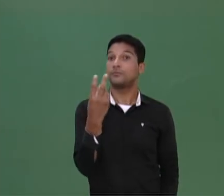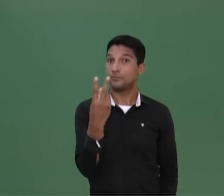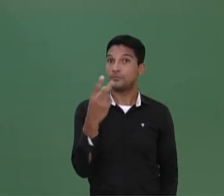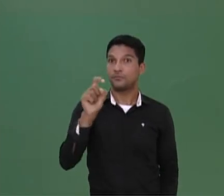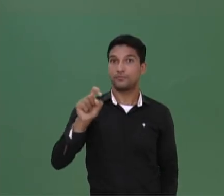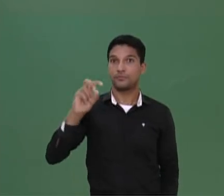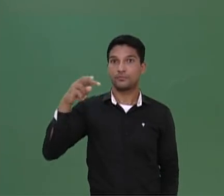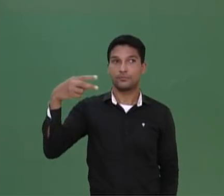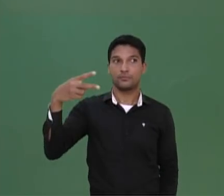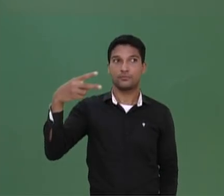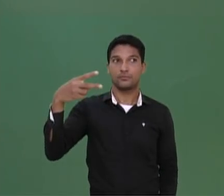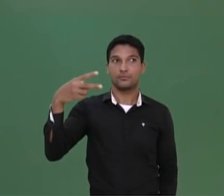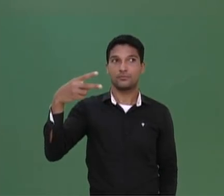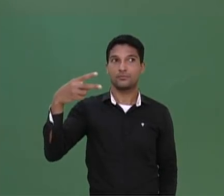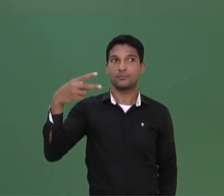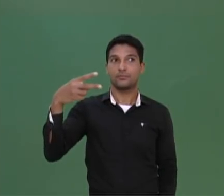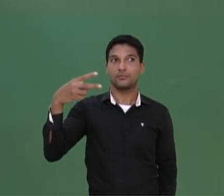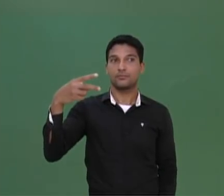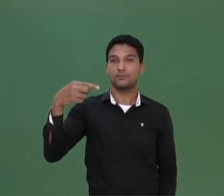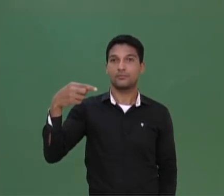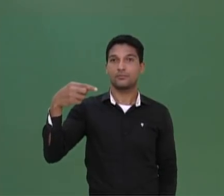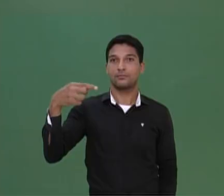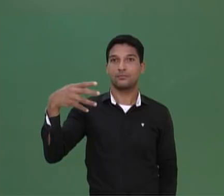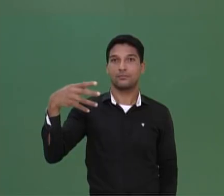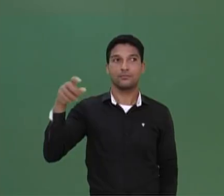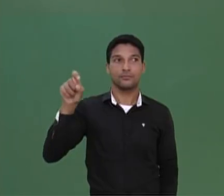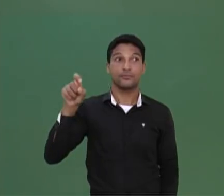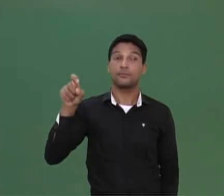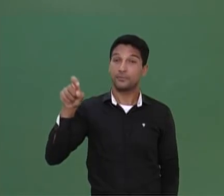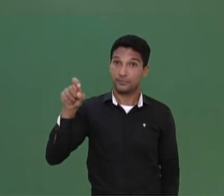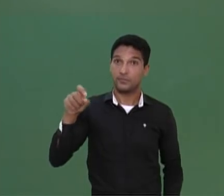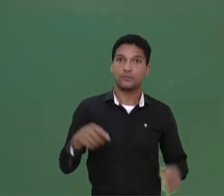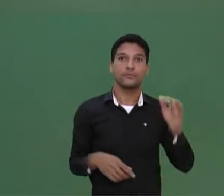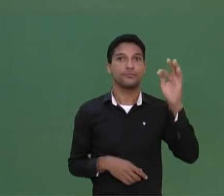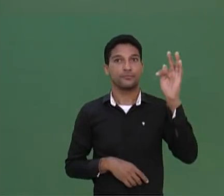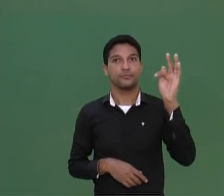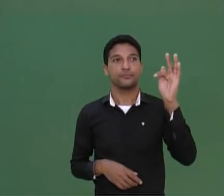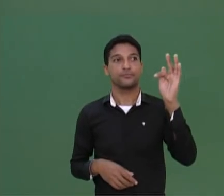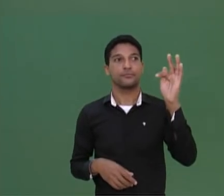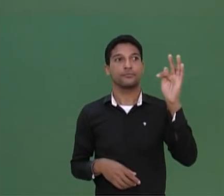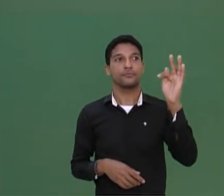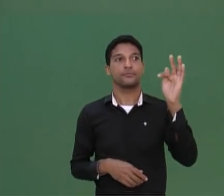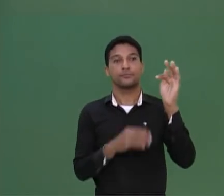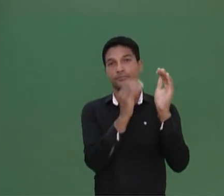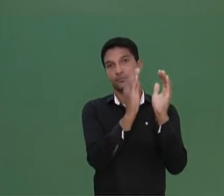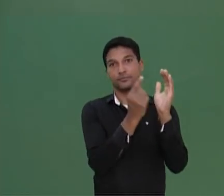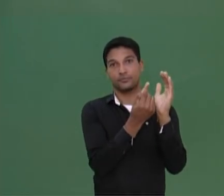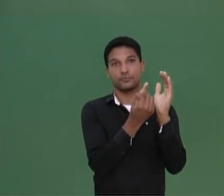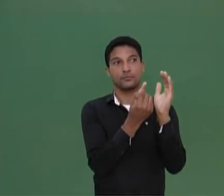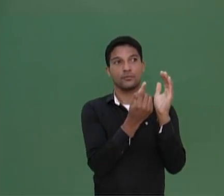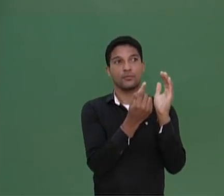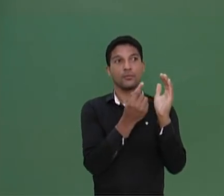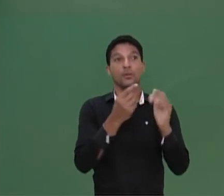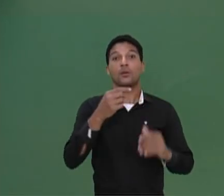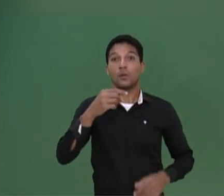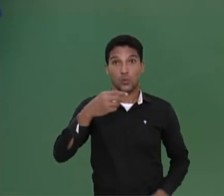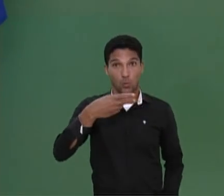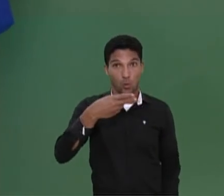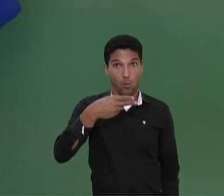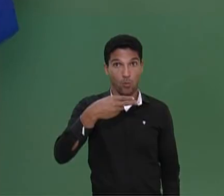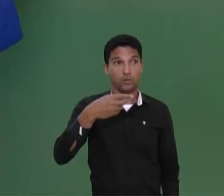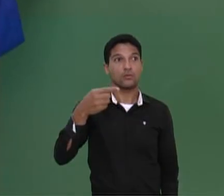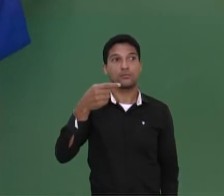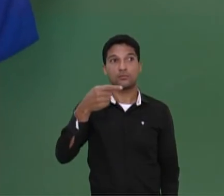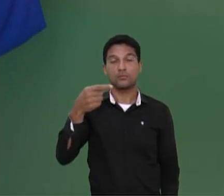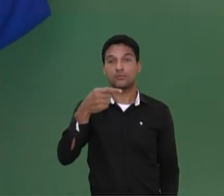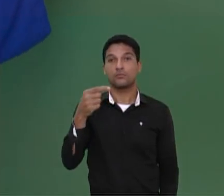oi e aí f1 vai ser igual a menos dois que está multiplicando um elevado ao quadrado